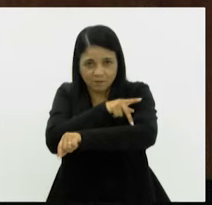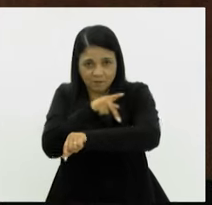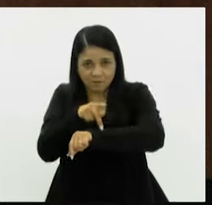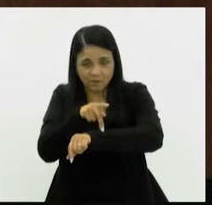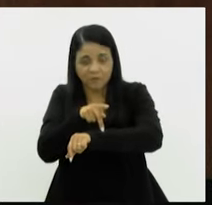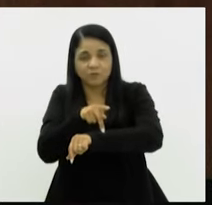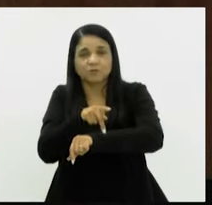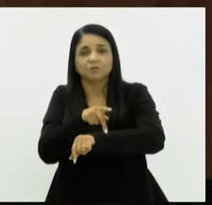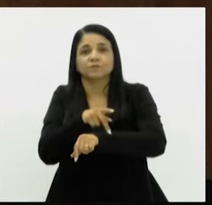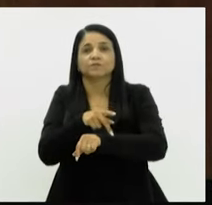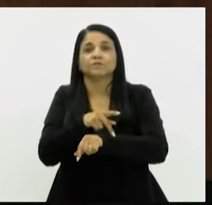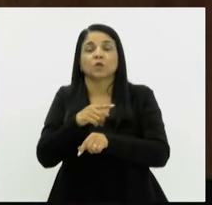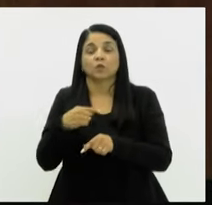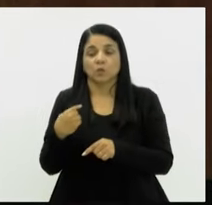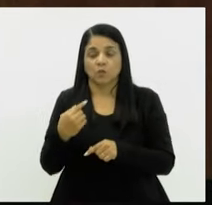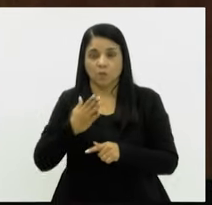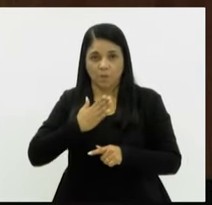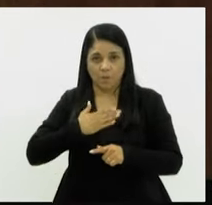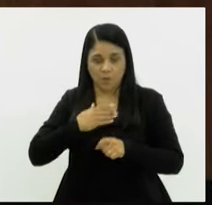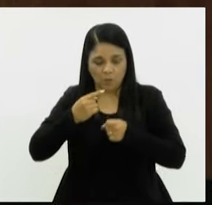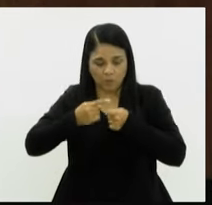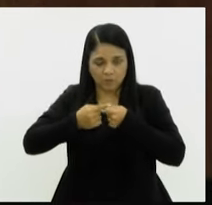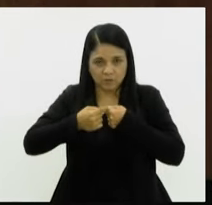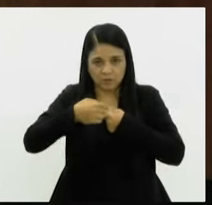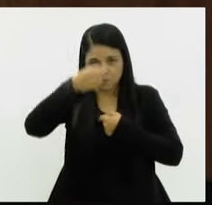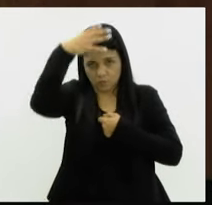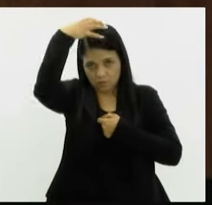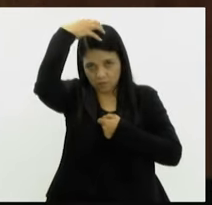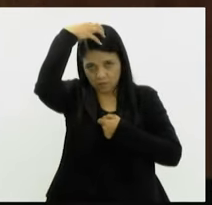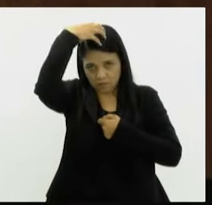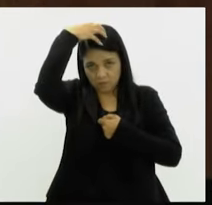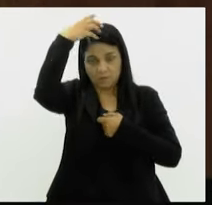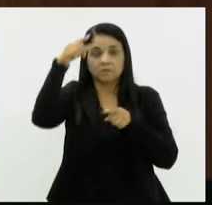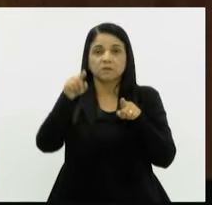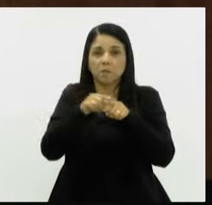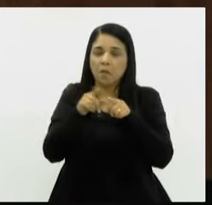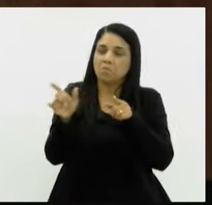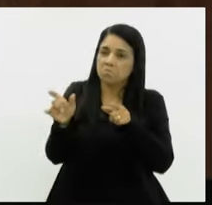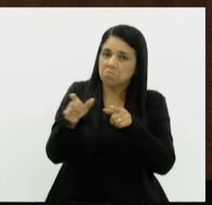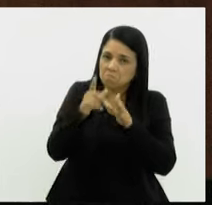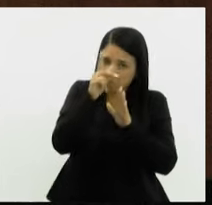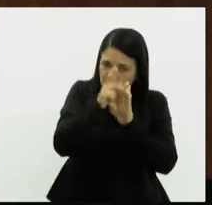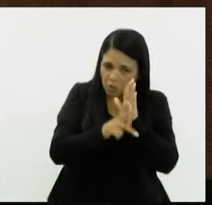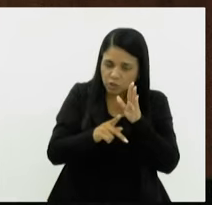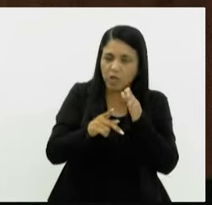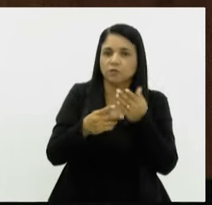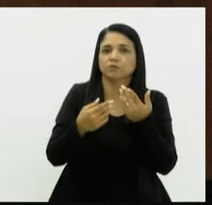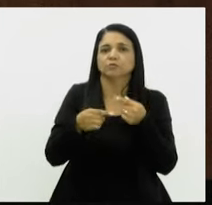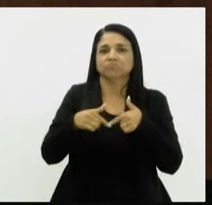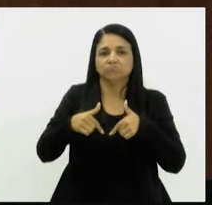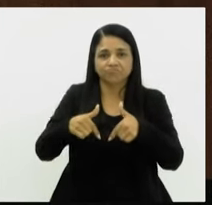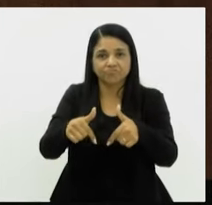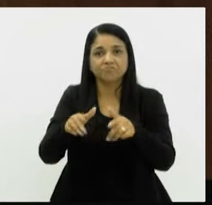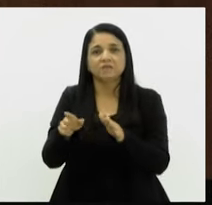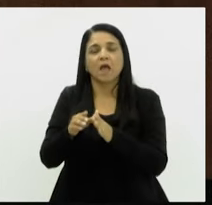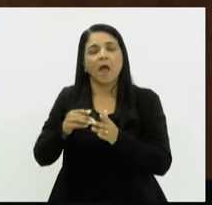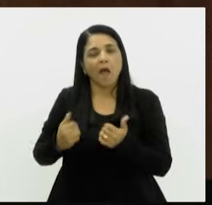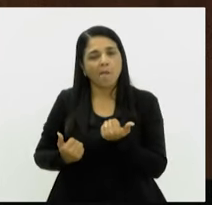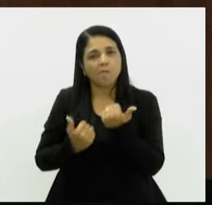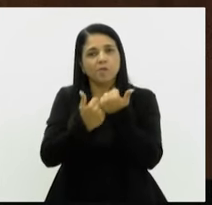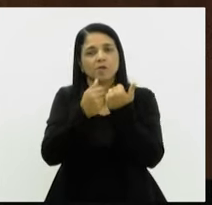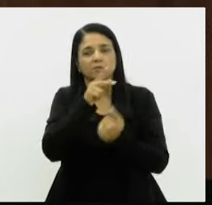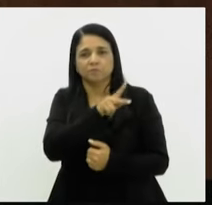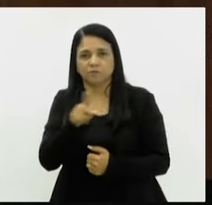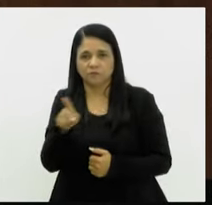também, não é, no meu município, em Angra dos Reis, nós implementamos esse projeto, para apoiar os nossos professores e